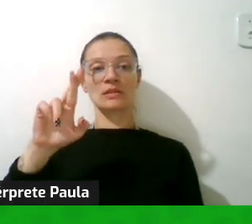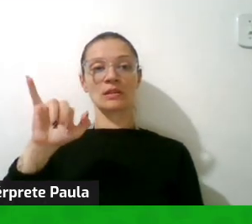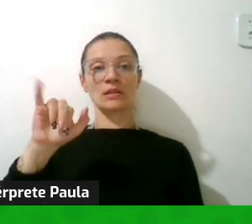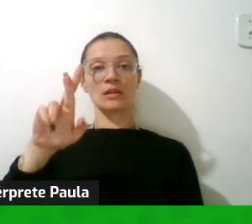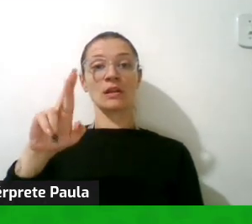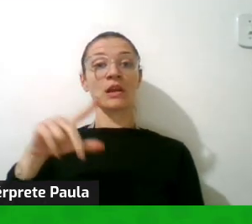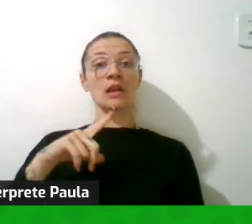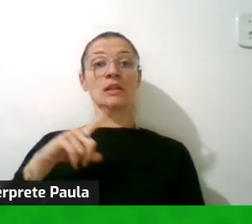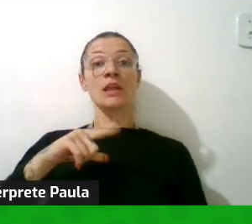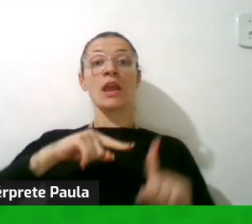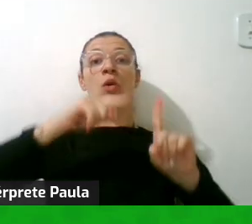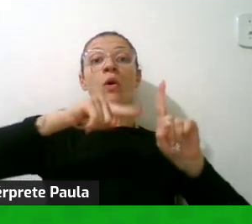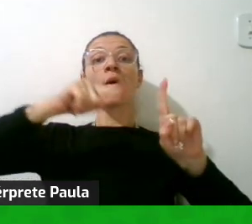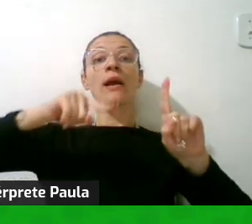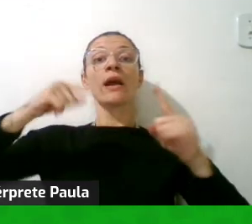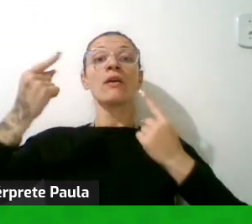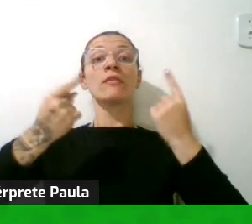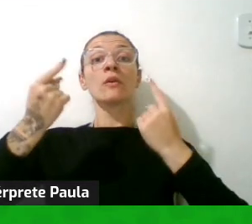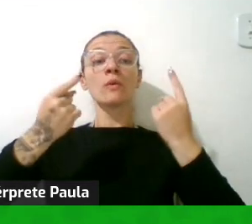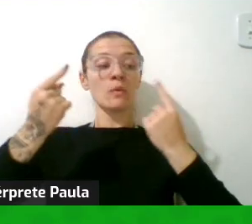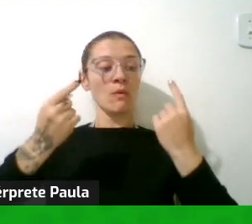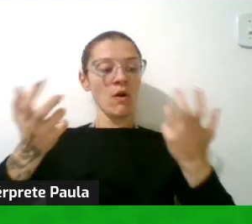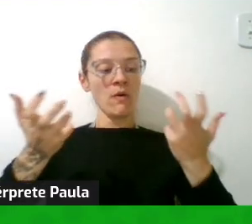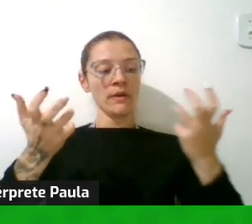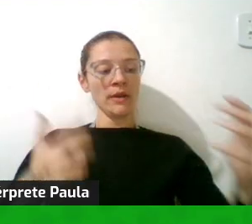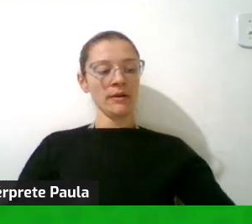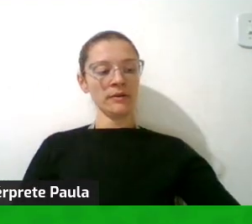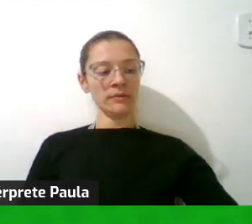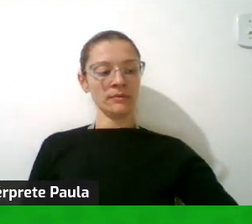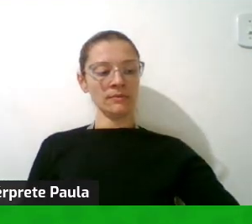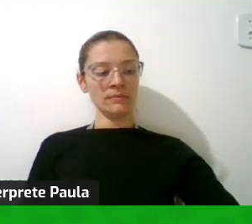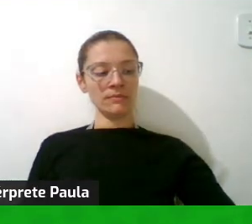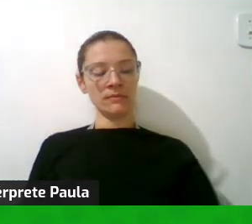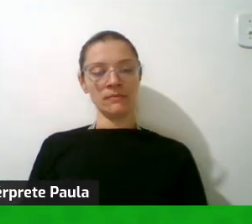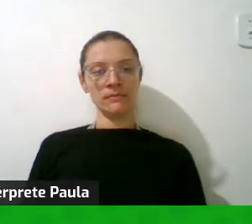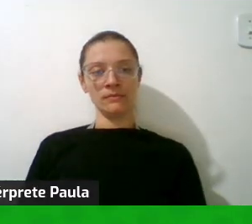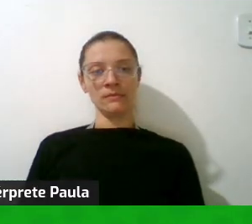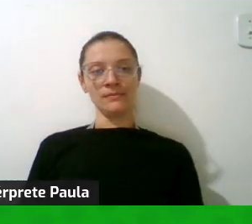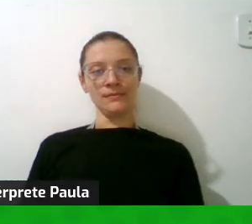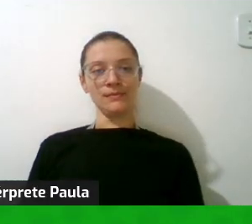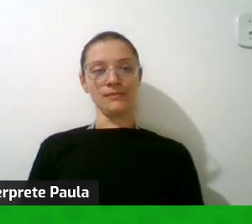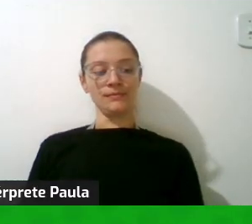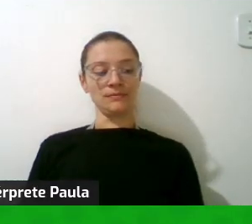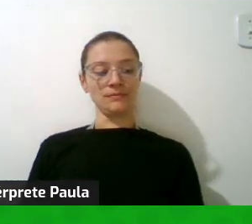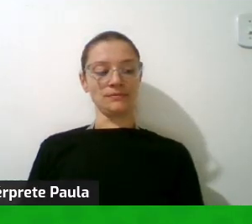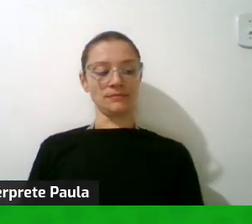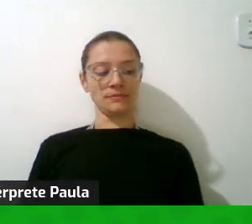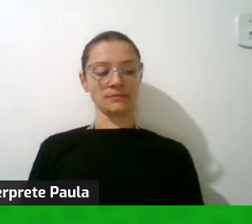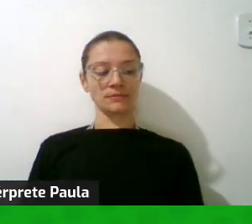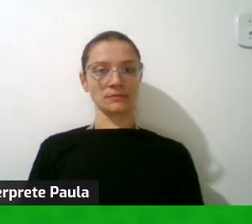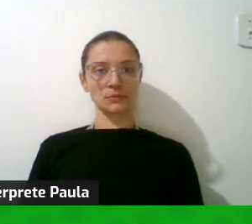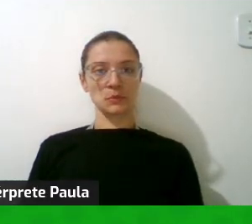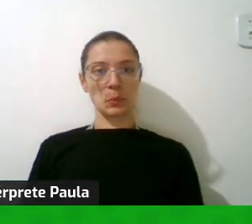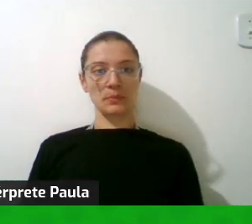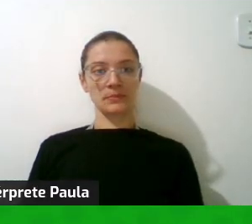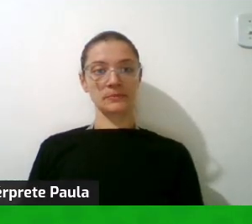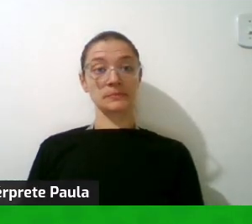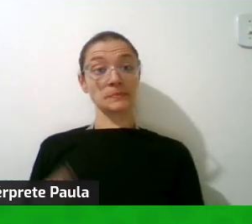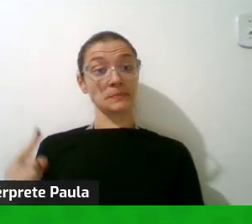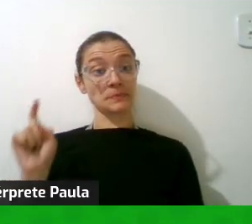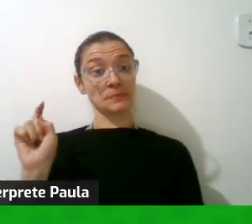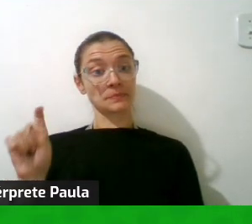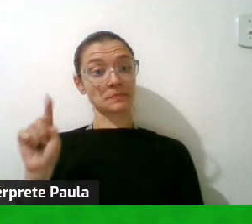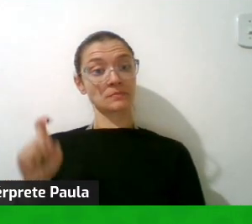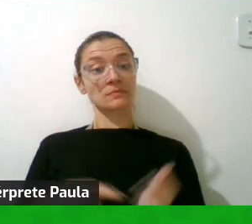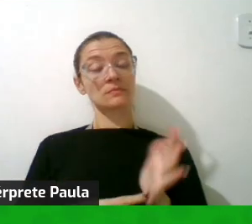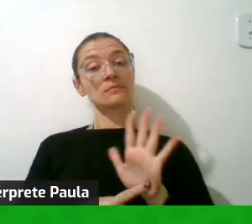aqui a minha caixa de seleção de gráficos. Aí tem os gráficos recomendados, você clica aqui e ele mostra para você como